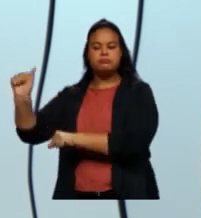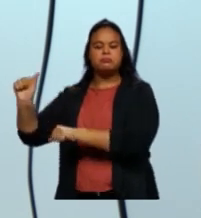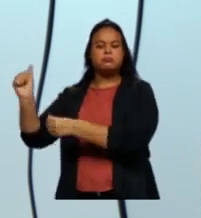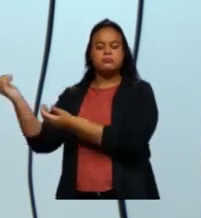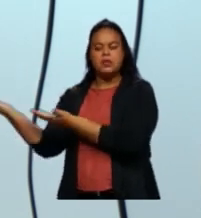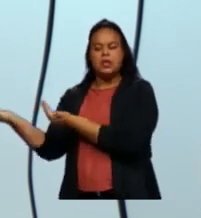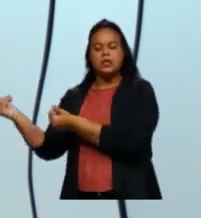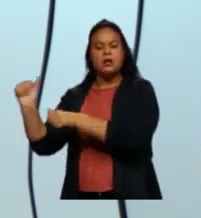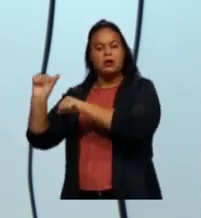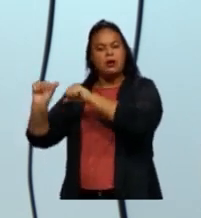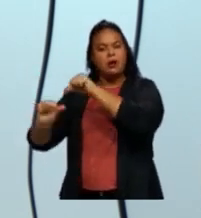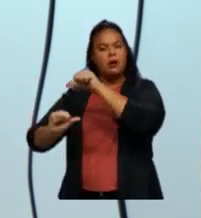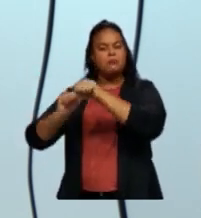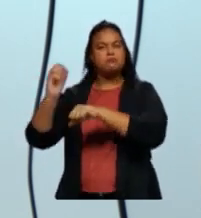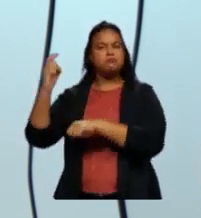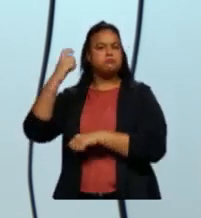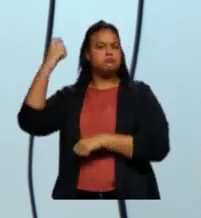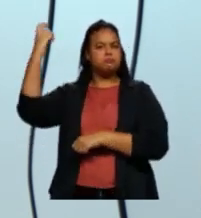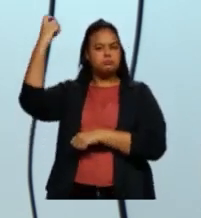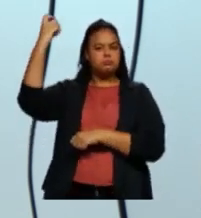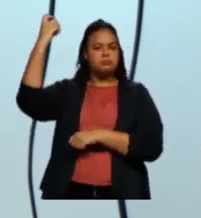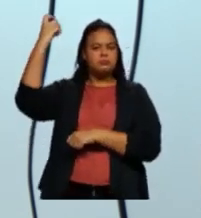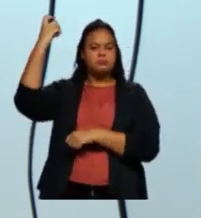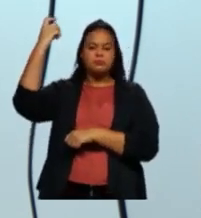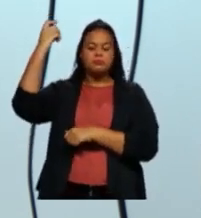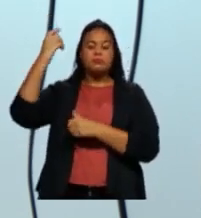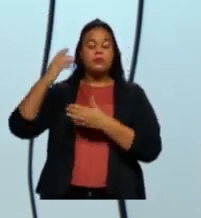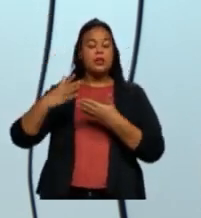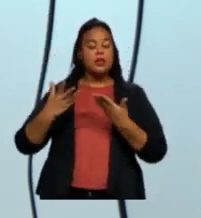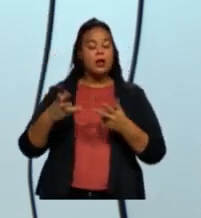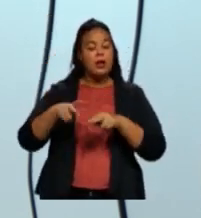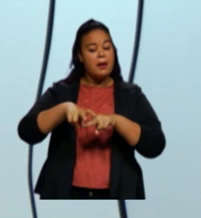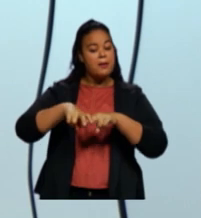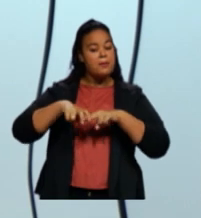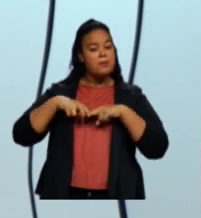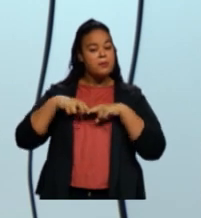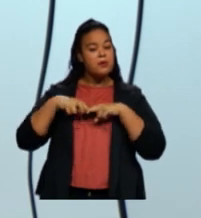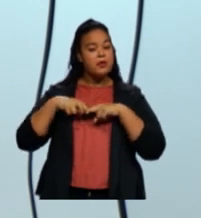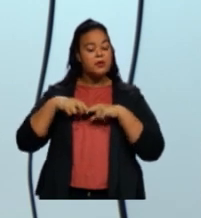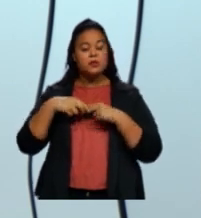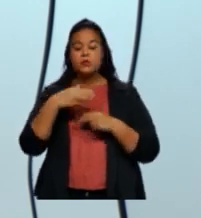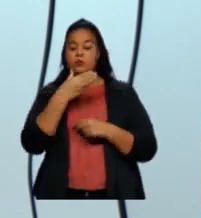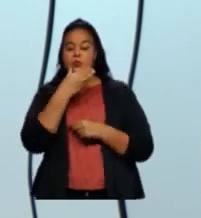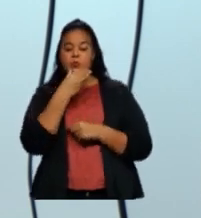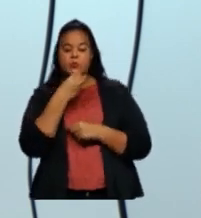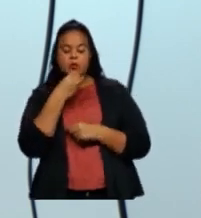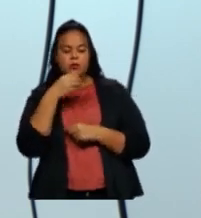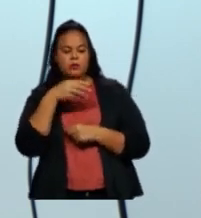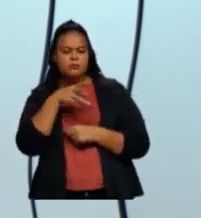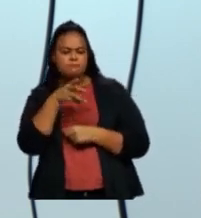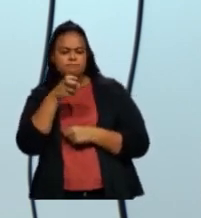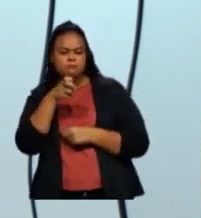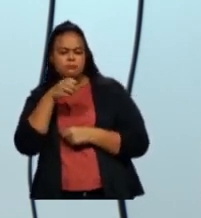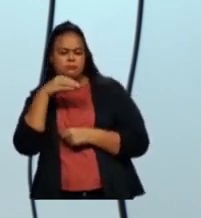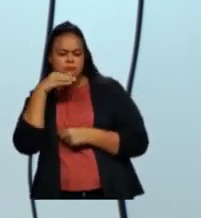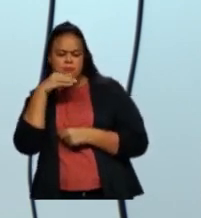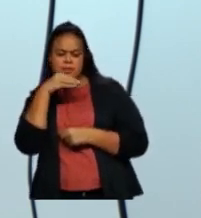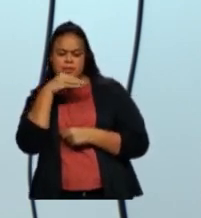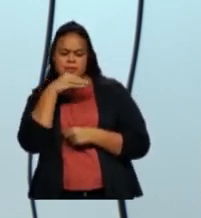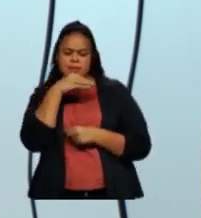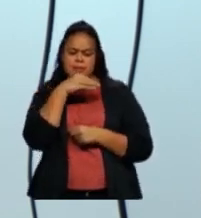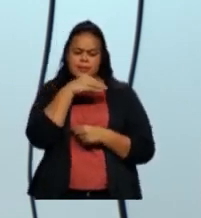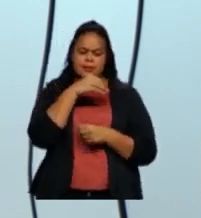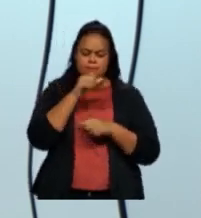mais maduro, com órgãos mais desenvolvidos. É por isso que o adolescente ele percebe, o menino,